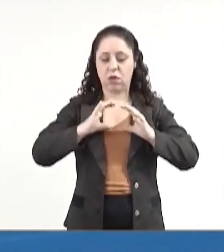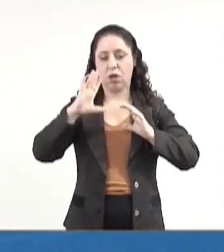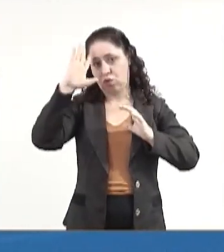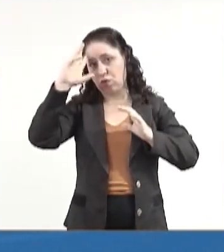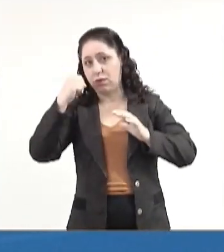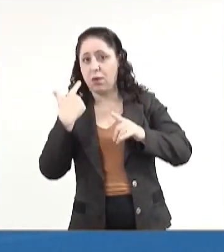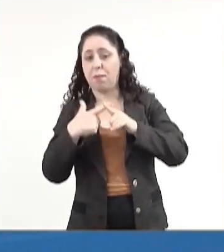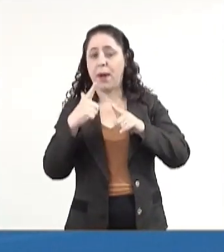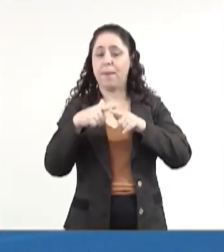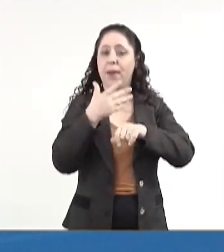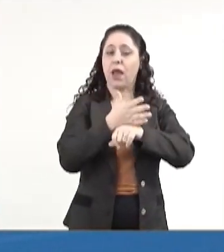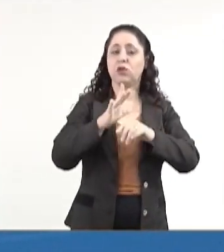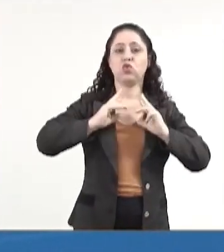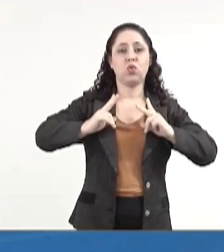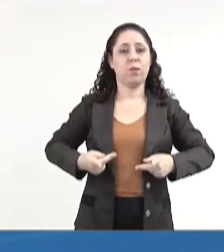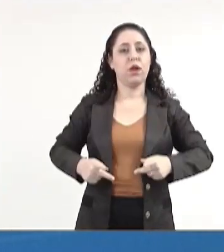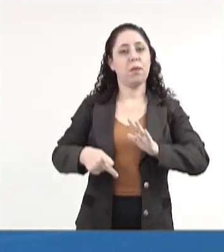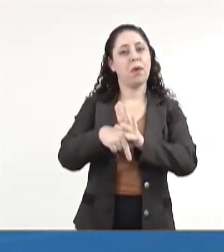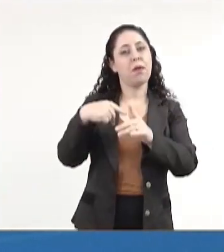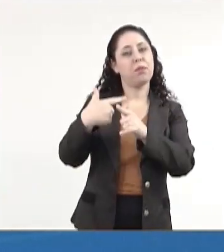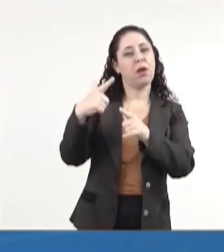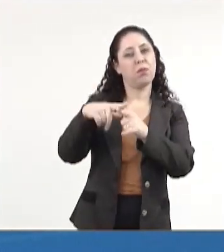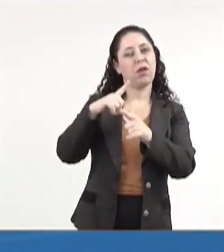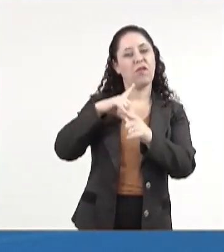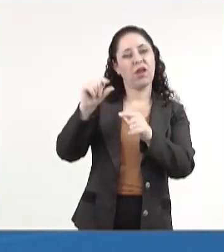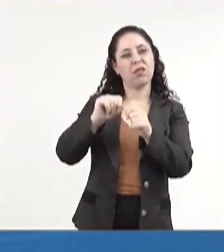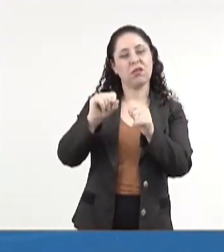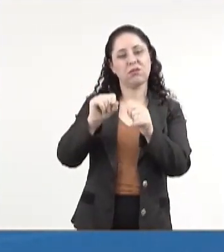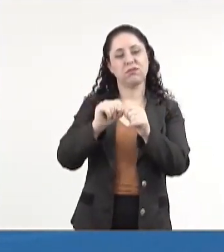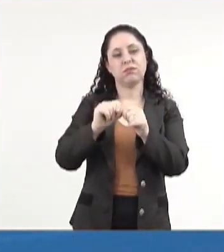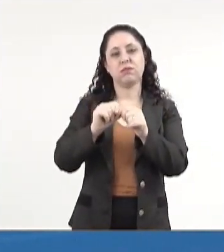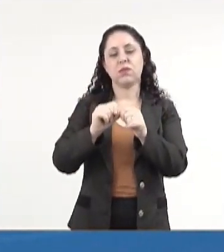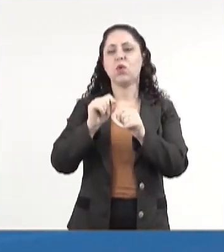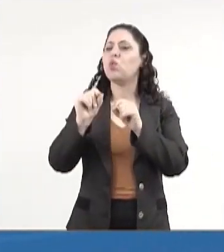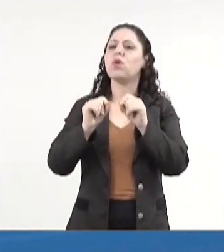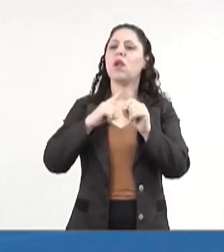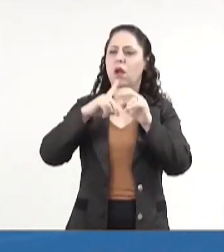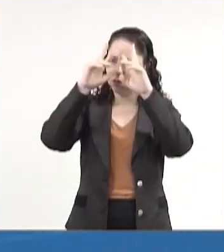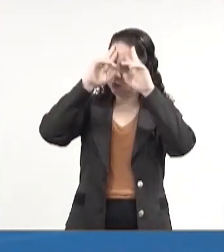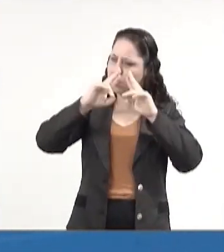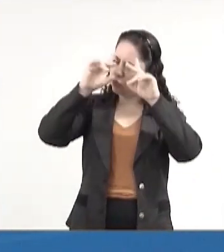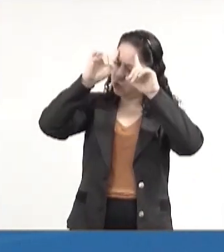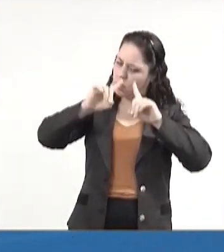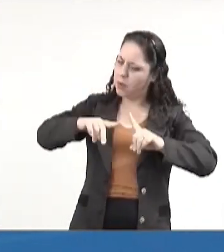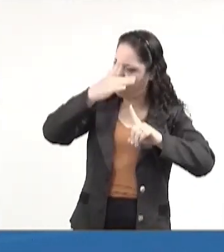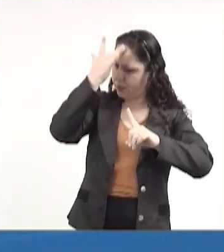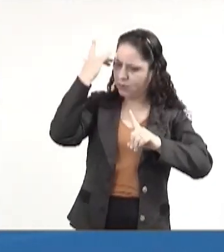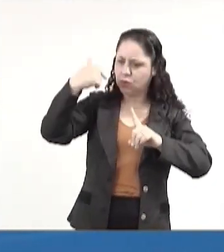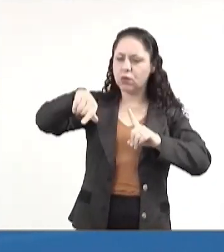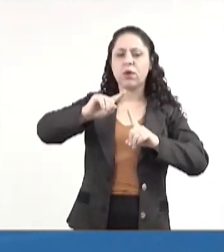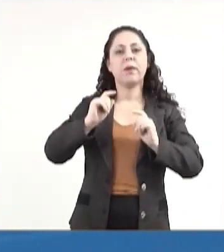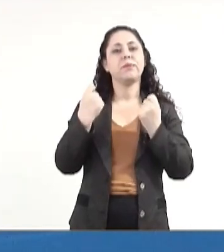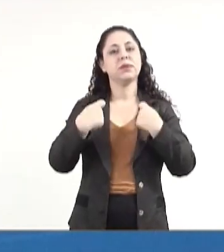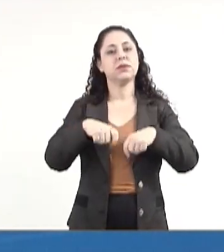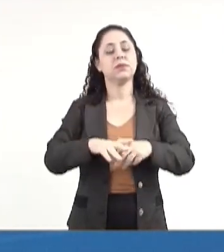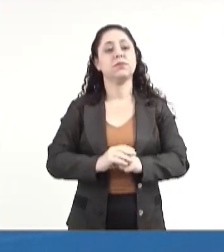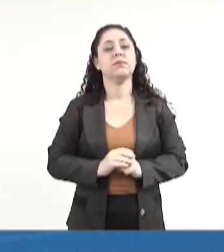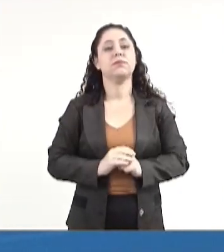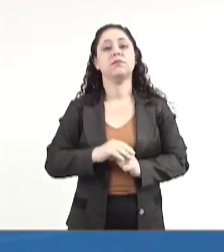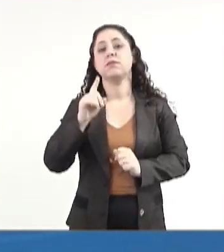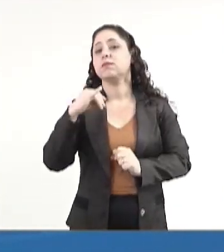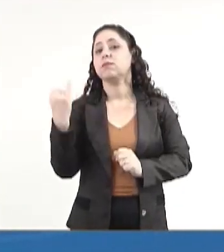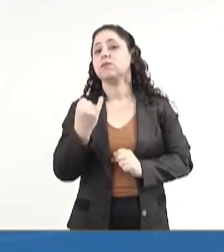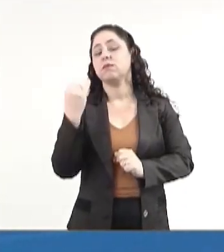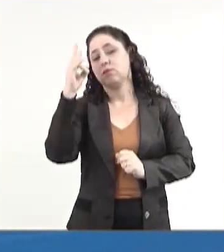oferecendo uma solução prática e humana para um problema real, garantindo o respeito e a dignidade daqueles que mais precisam. Vale destacar